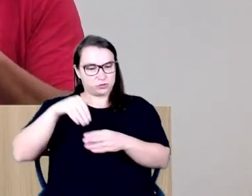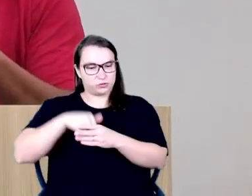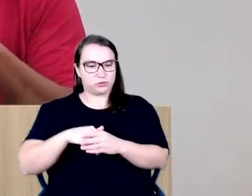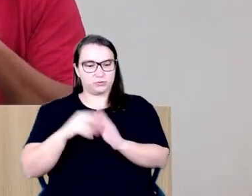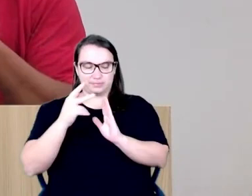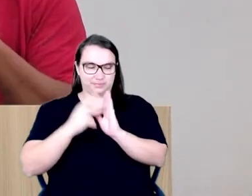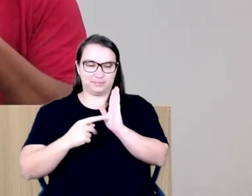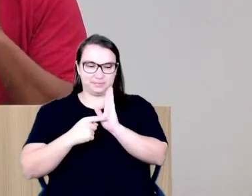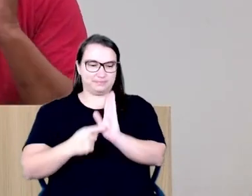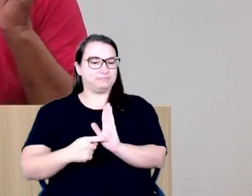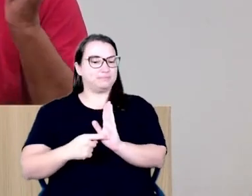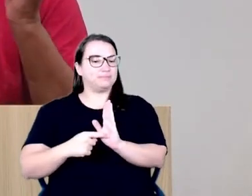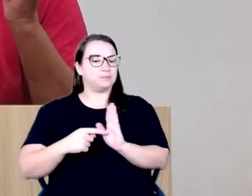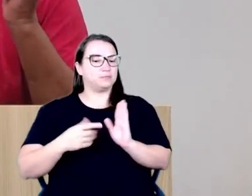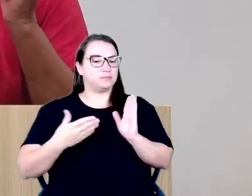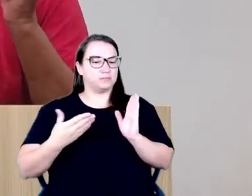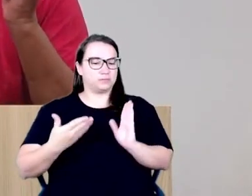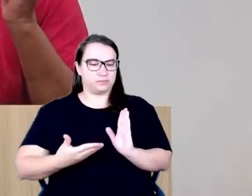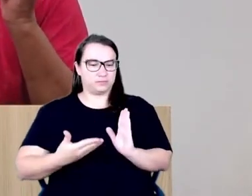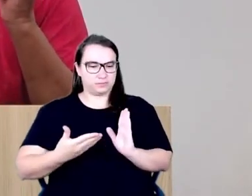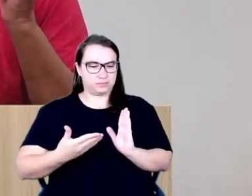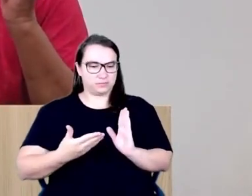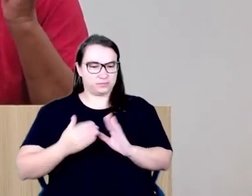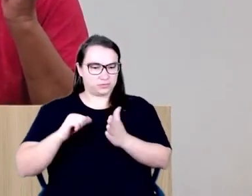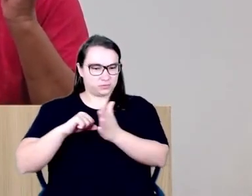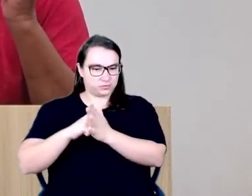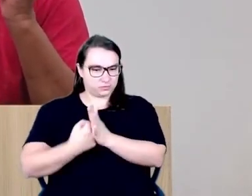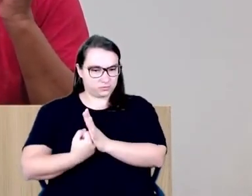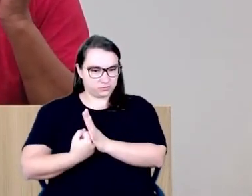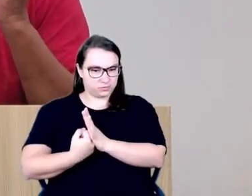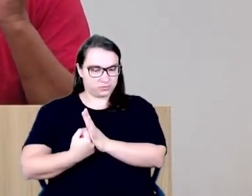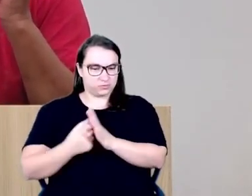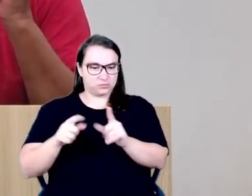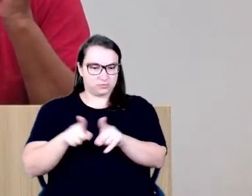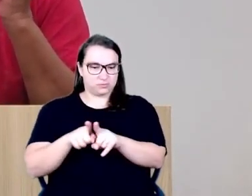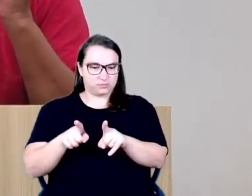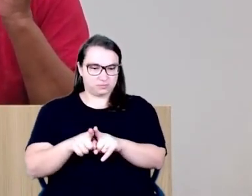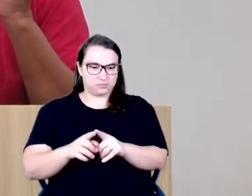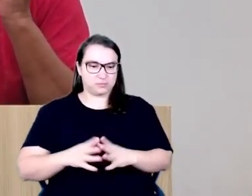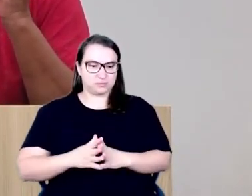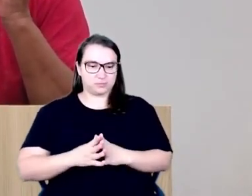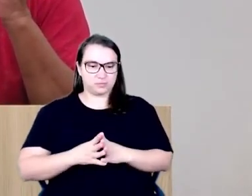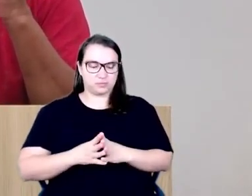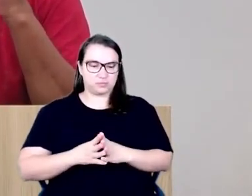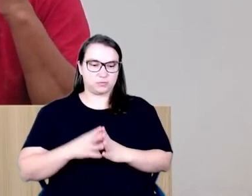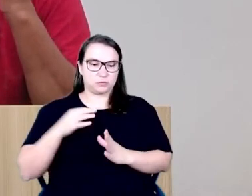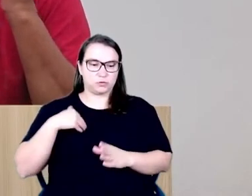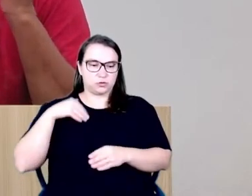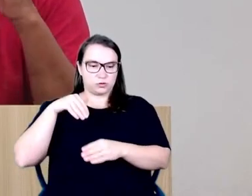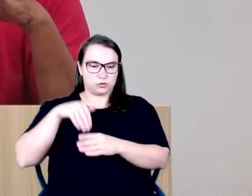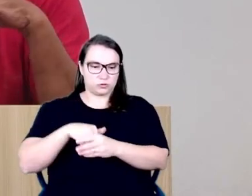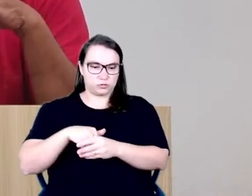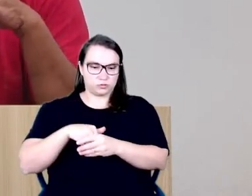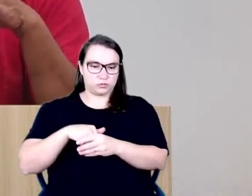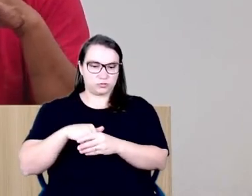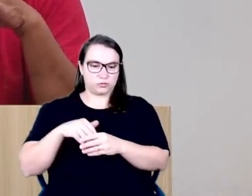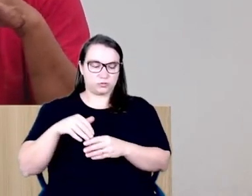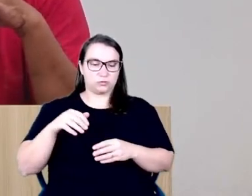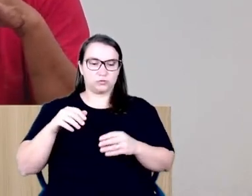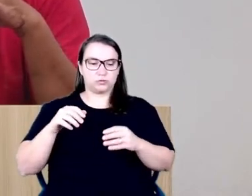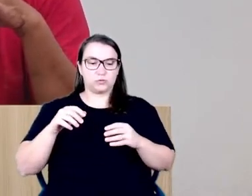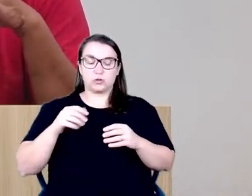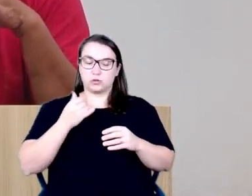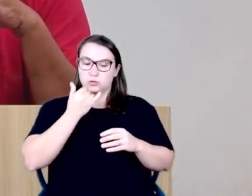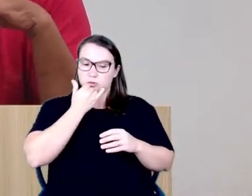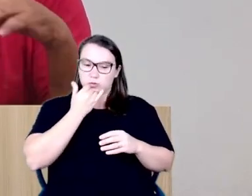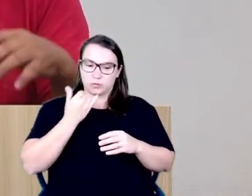para derrubado do do veto Agradeço também então eu volto 5 minutos para as